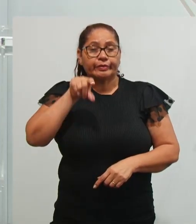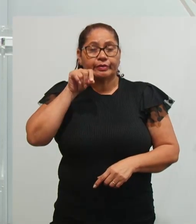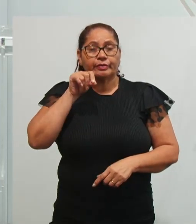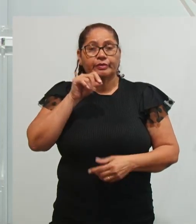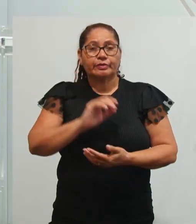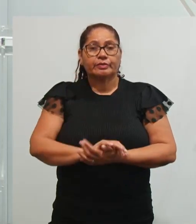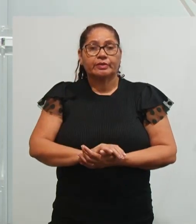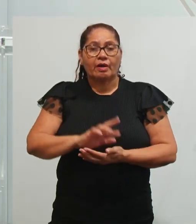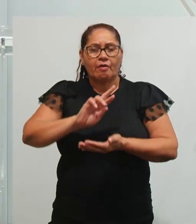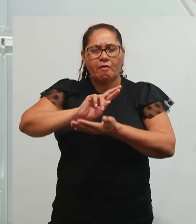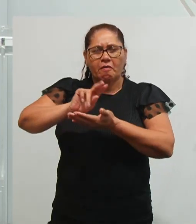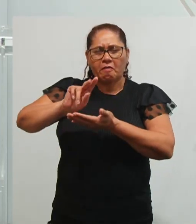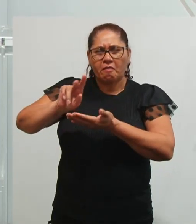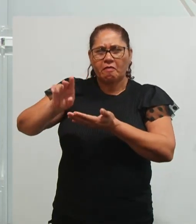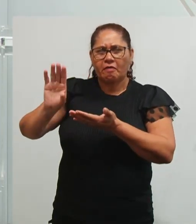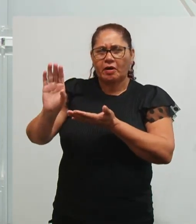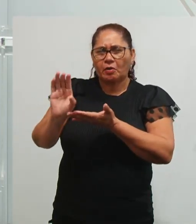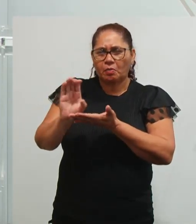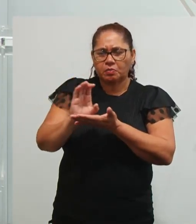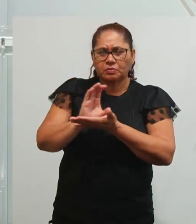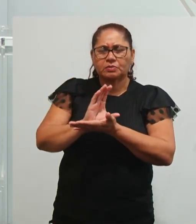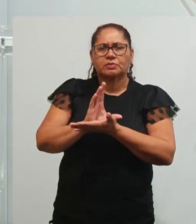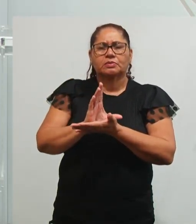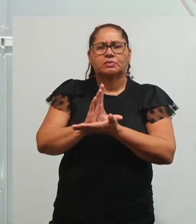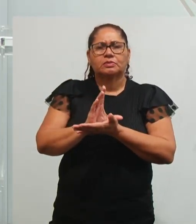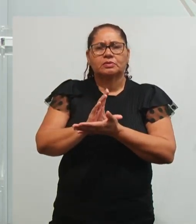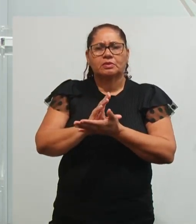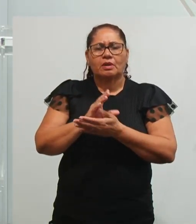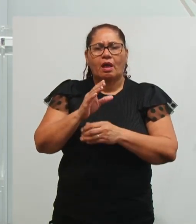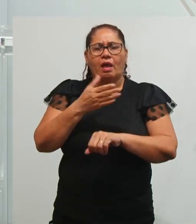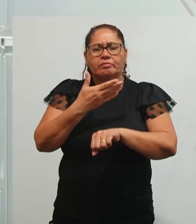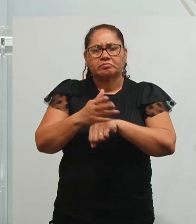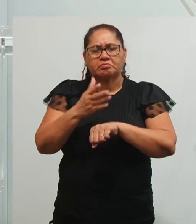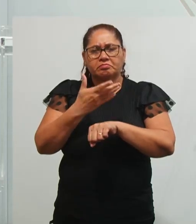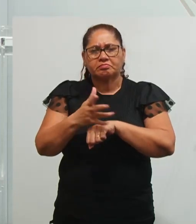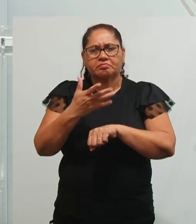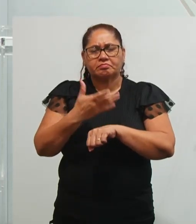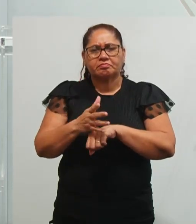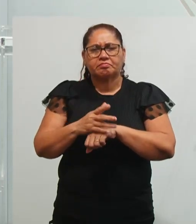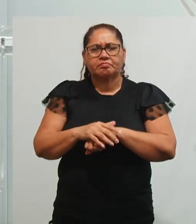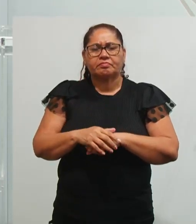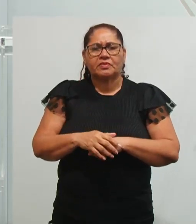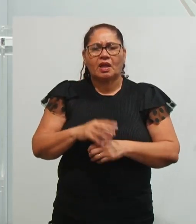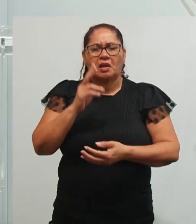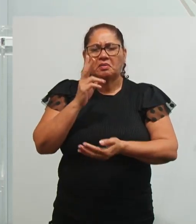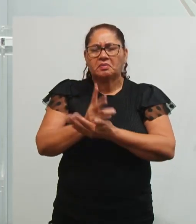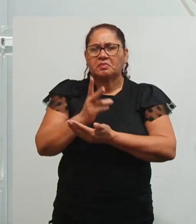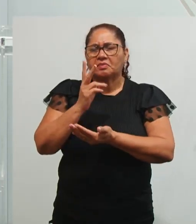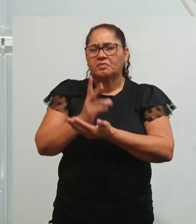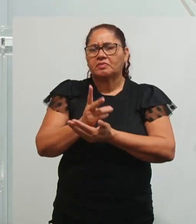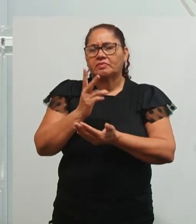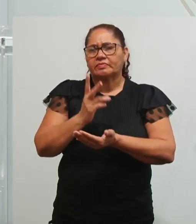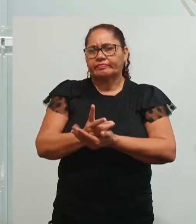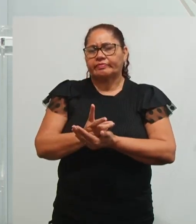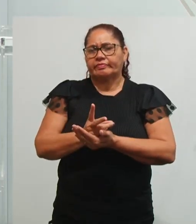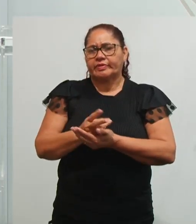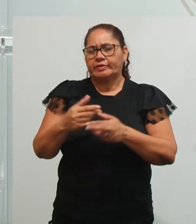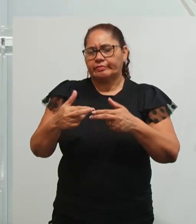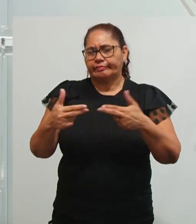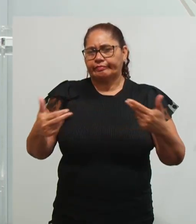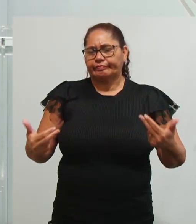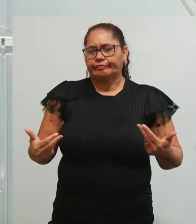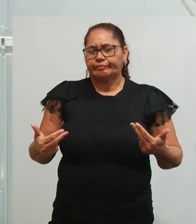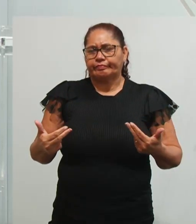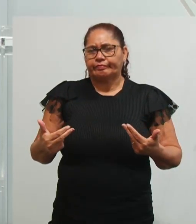por diversos recursos, diferentes práticas. Não utilize sempre o mesmo instrumento